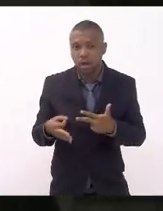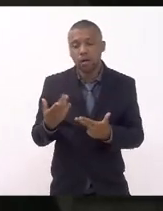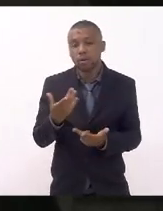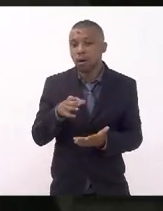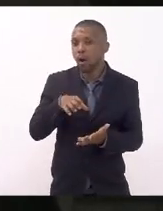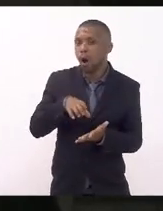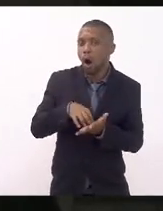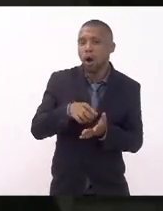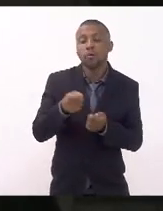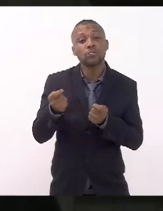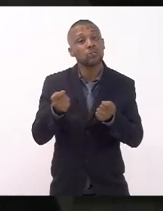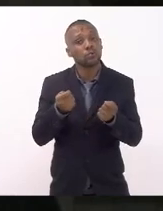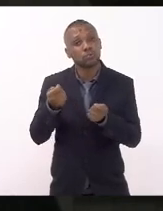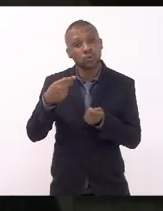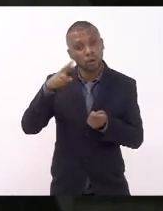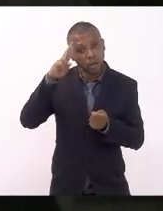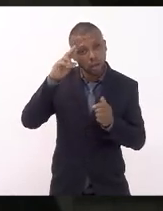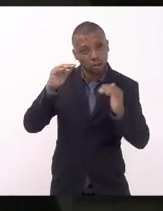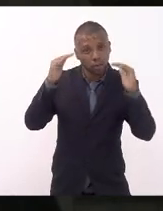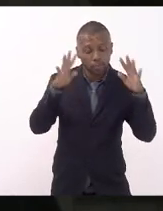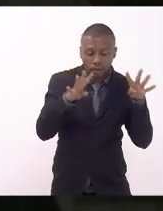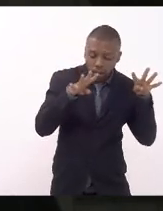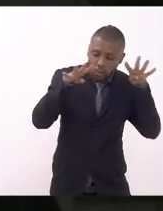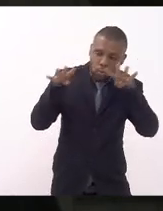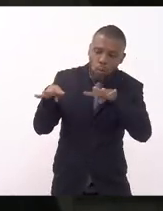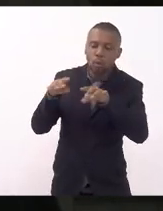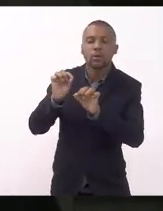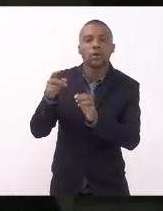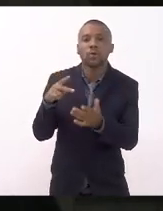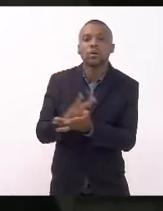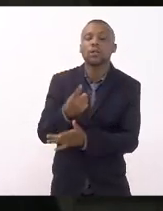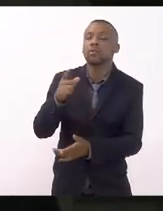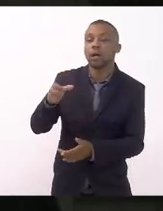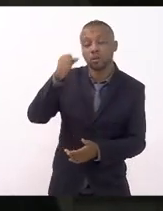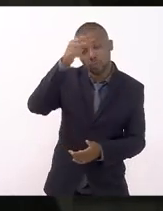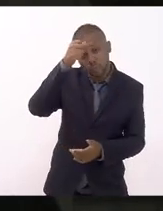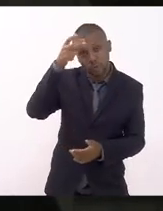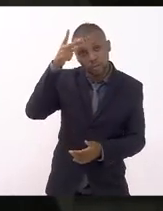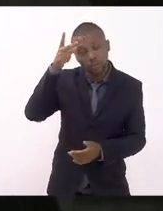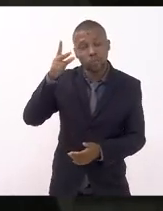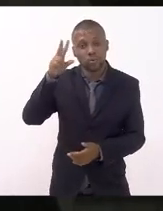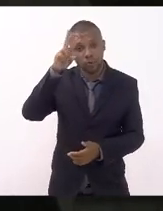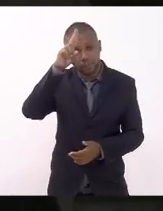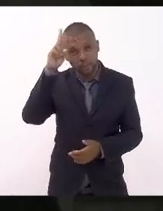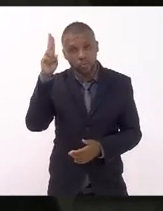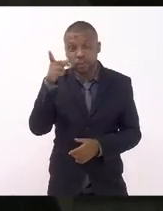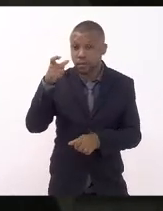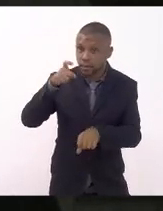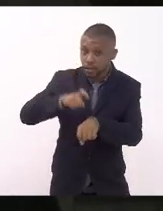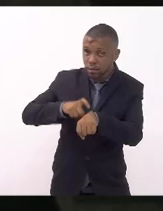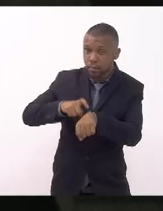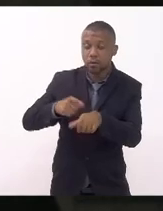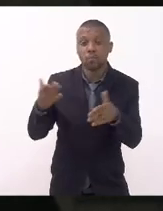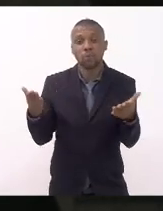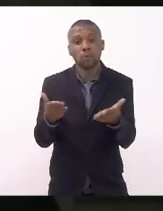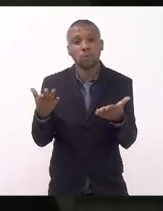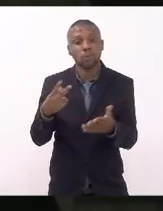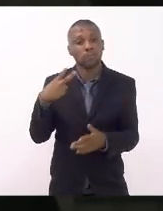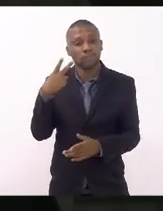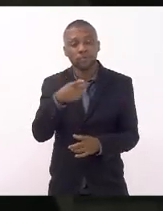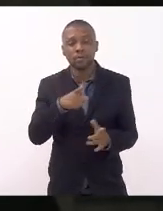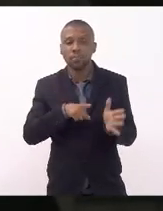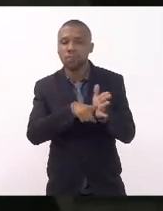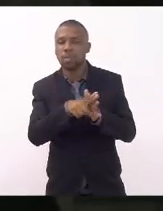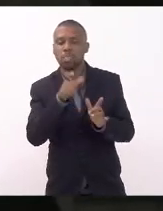autoridades do Rio de Janeiro, tem que olhar para o que está acontecendo em Mesquita, e neste momento uma vereadora vem sendo objeto e vem